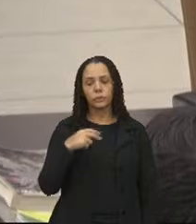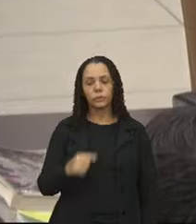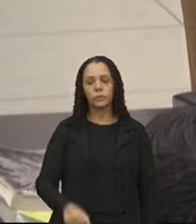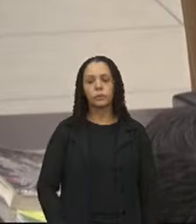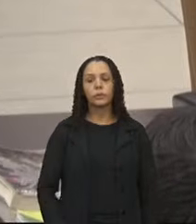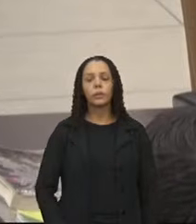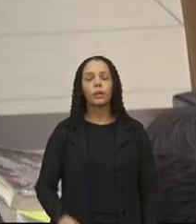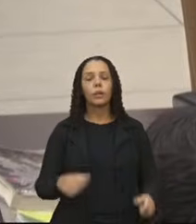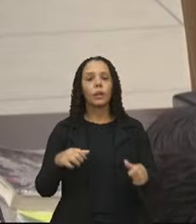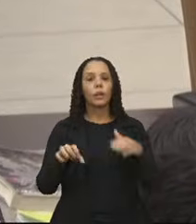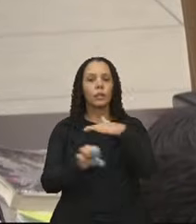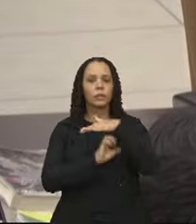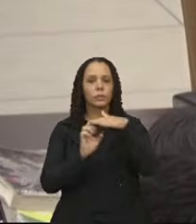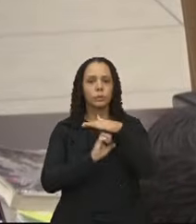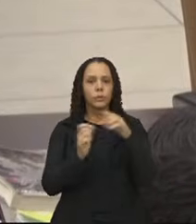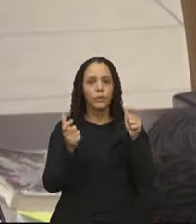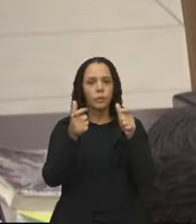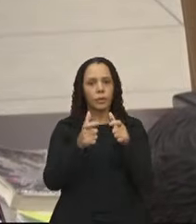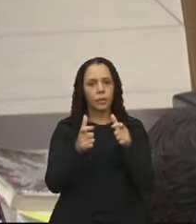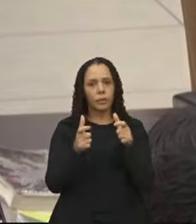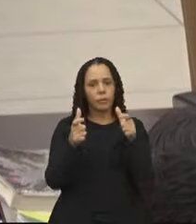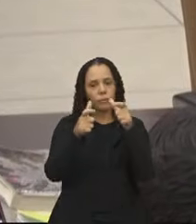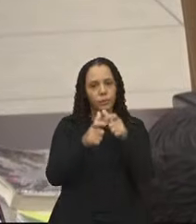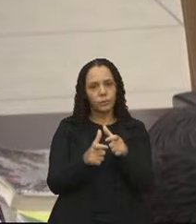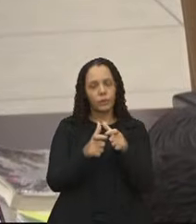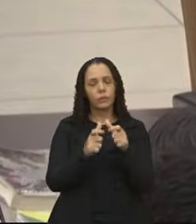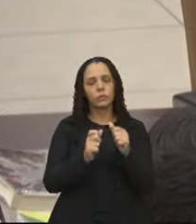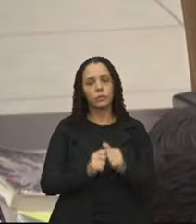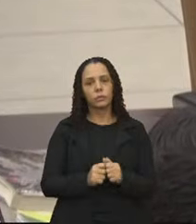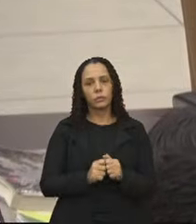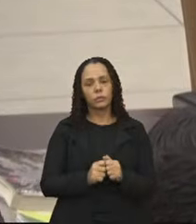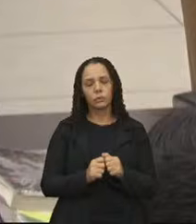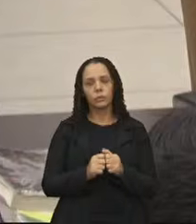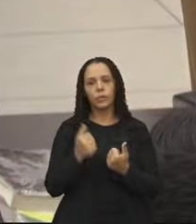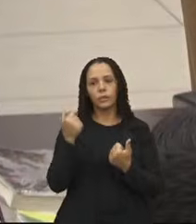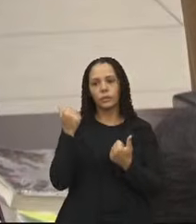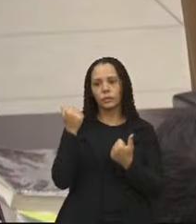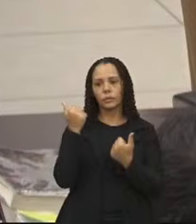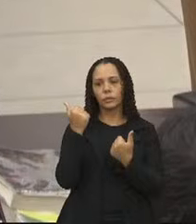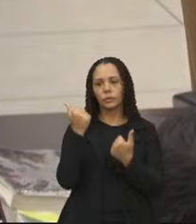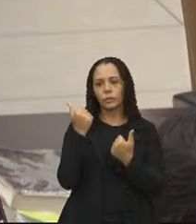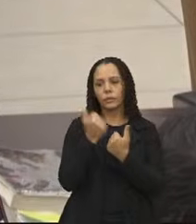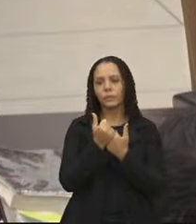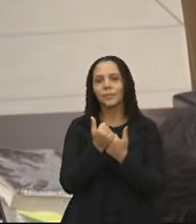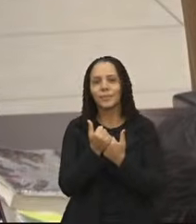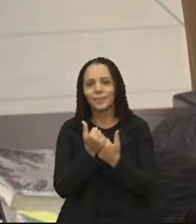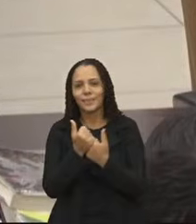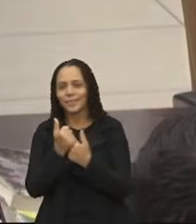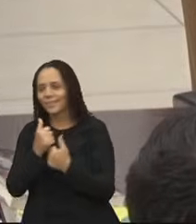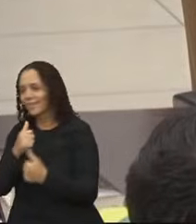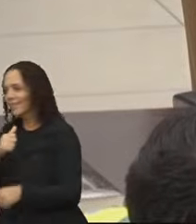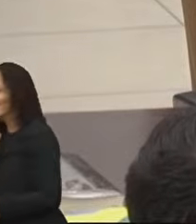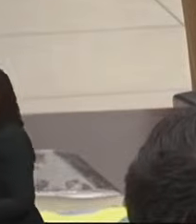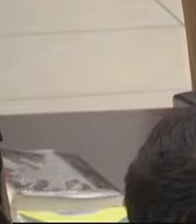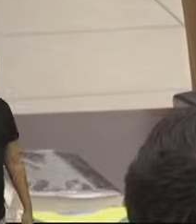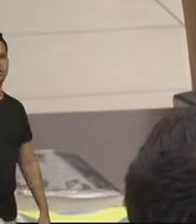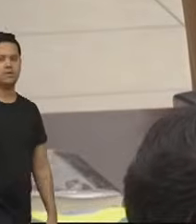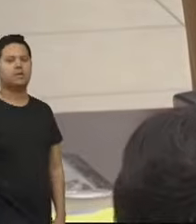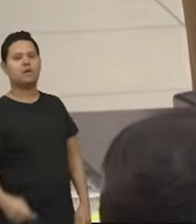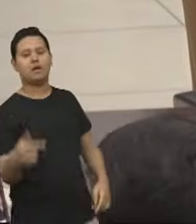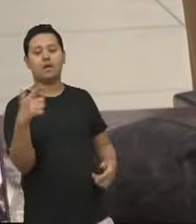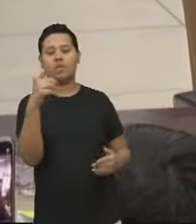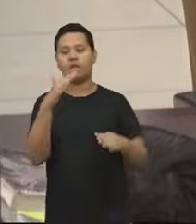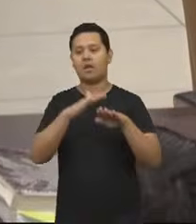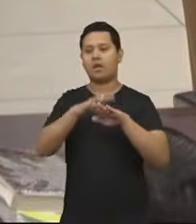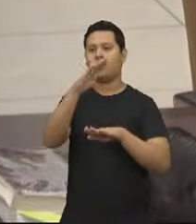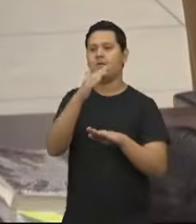as micro e pequenas empresas, microempreendedor individual, não terão aumento de alíquota.